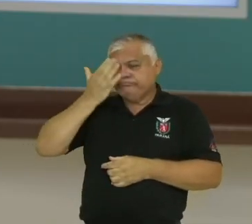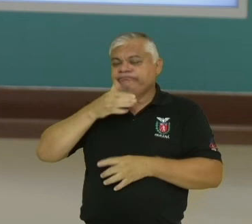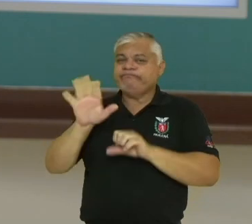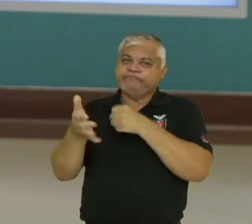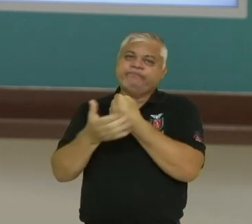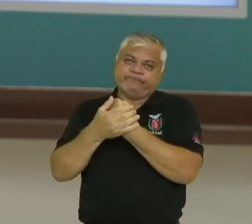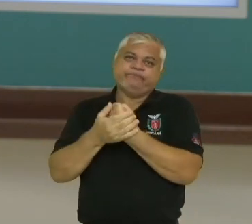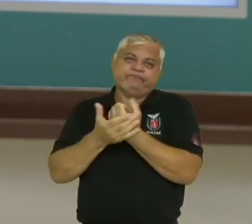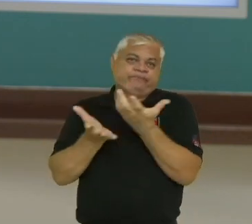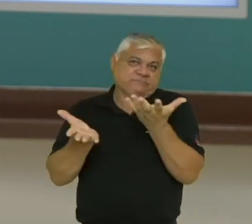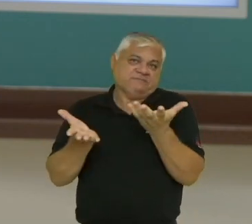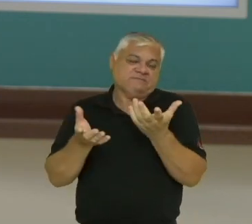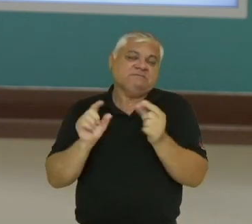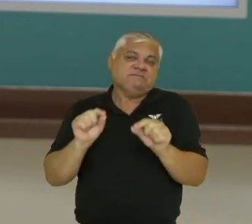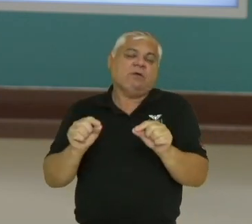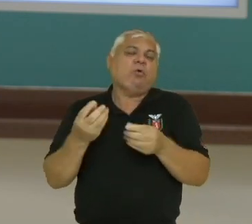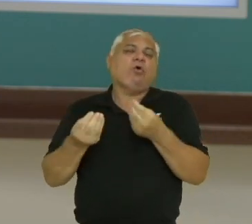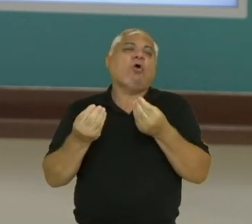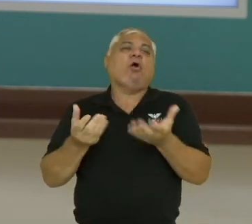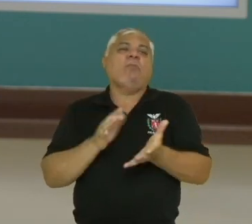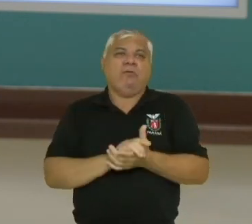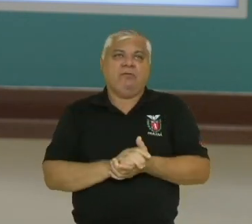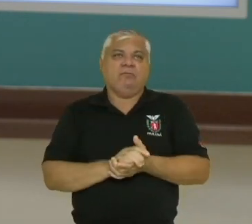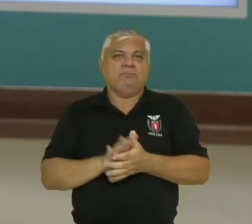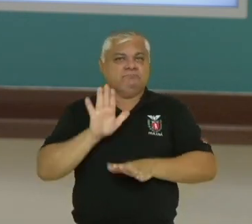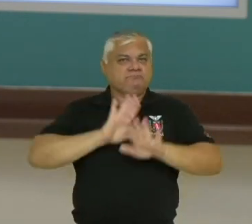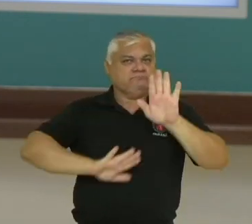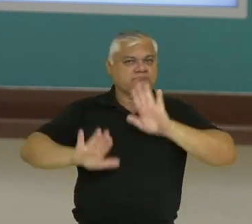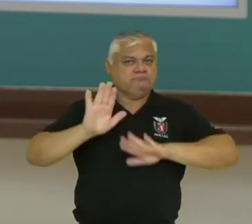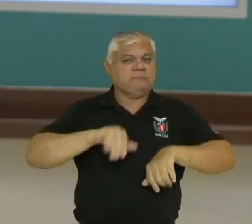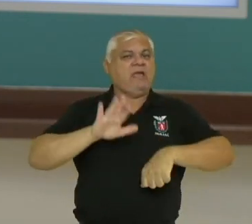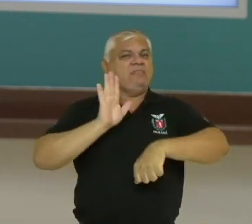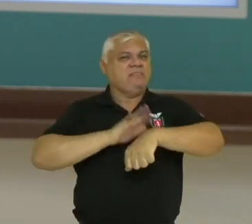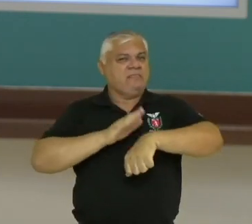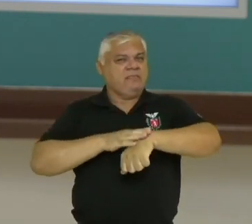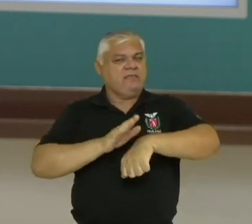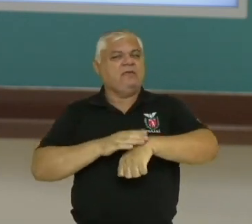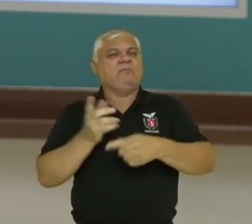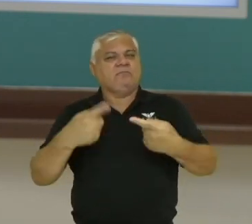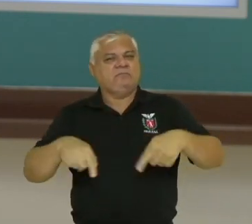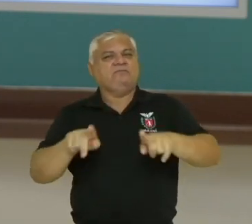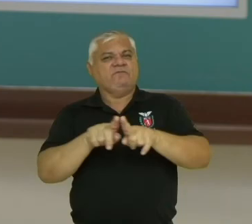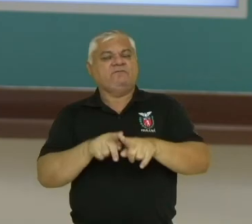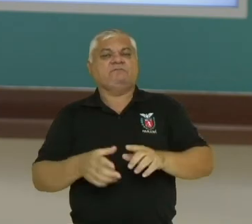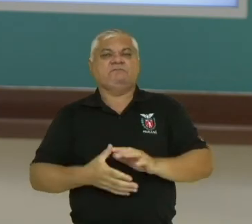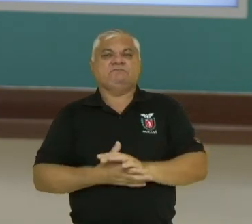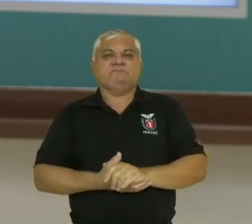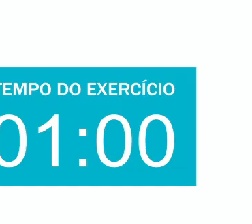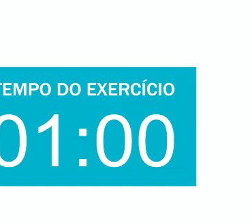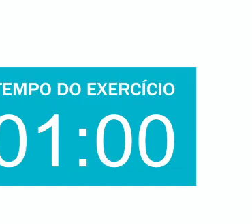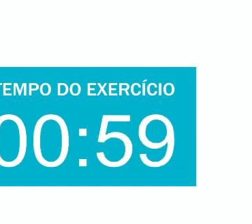muito pequenos e não vemos a olho nu, mas eles estão lá. Eu vou dar um tempinho para você e eu já retorno.